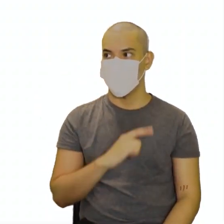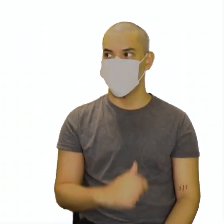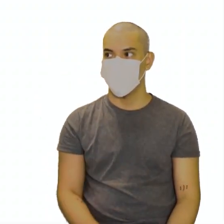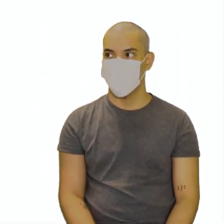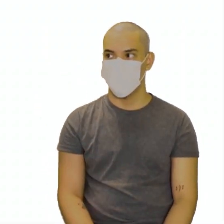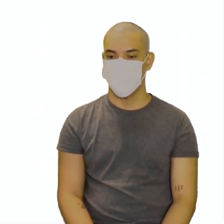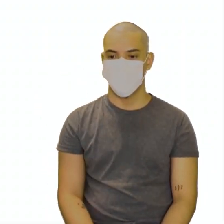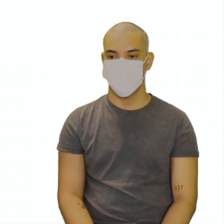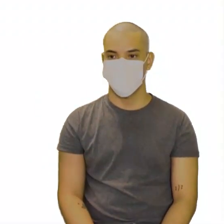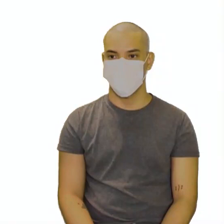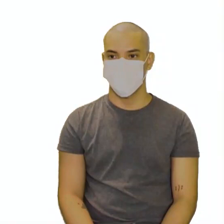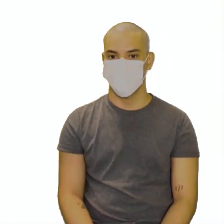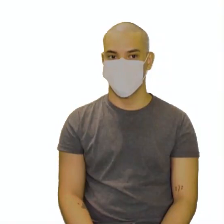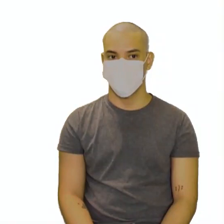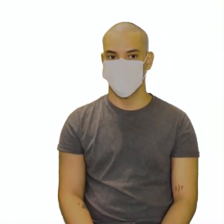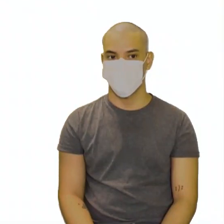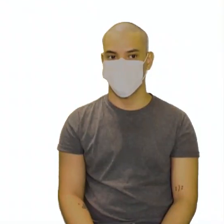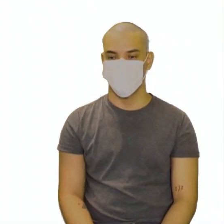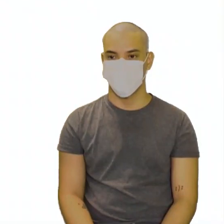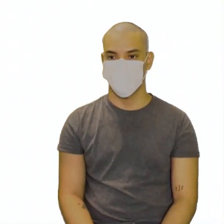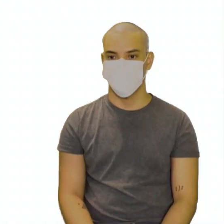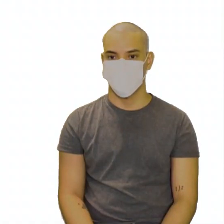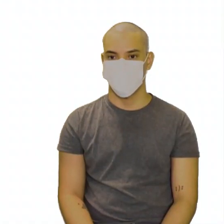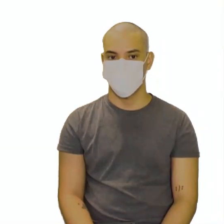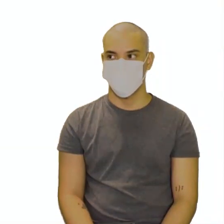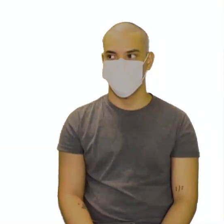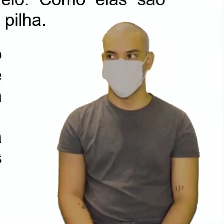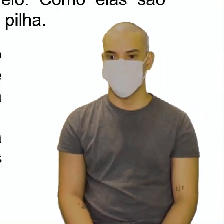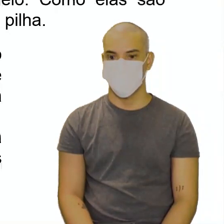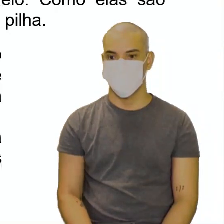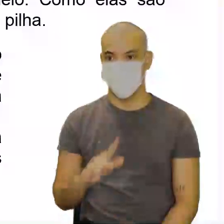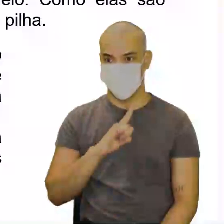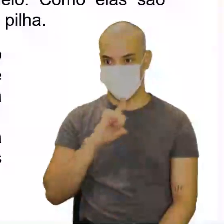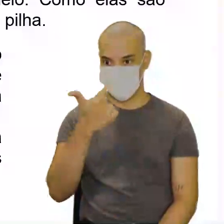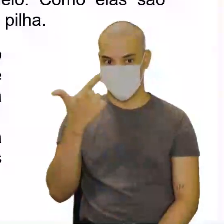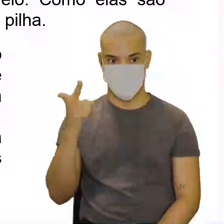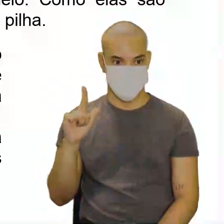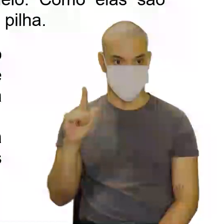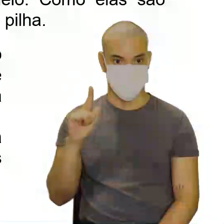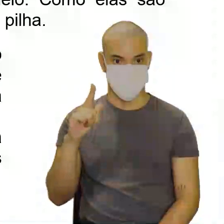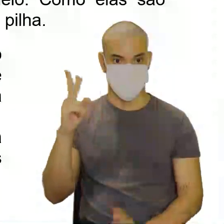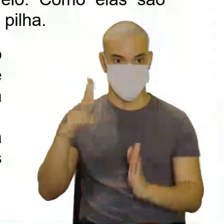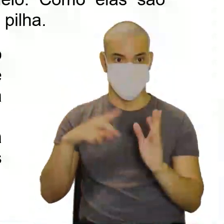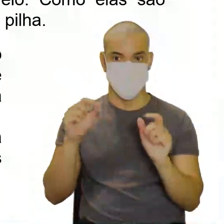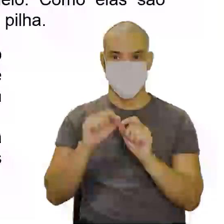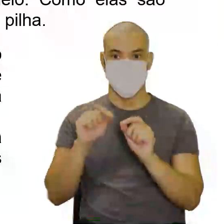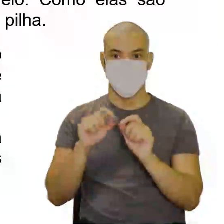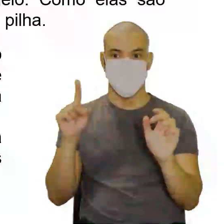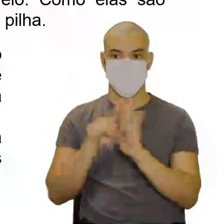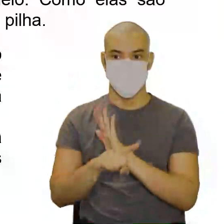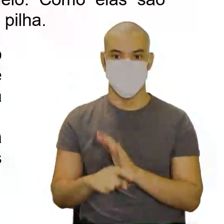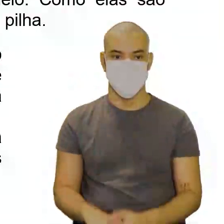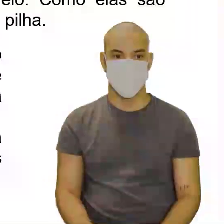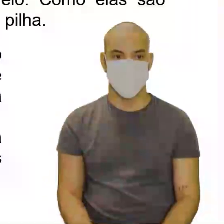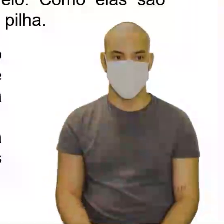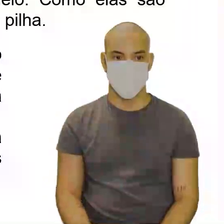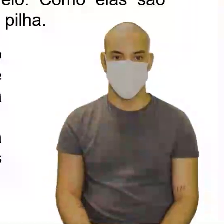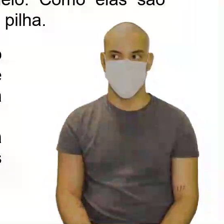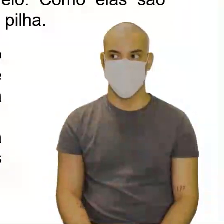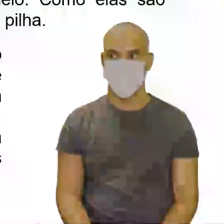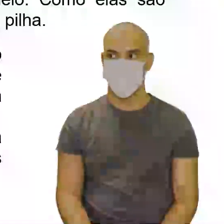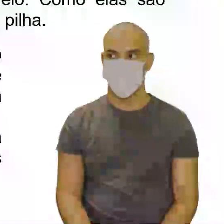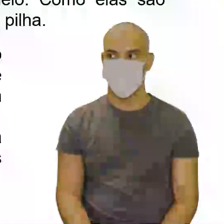questão. Nossa próxima questão, olha só. Vamos ler nossa questão ali, pessoal. Que questão é que nós vamos fazer?